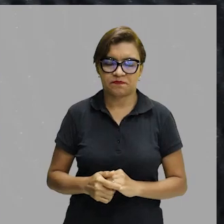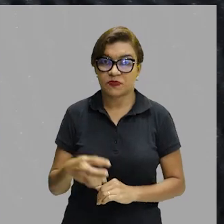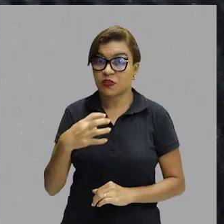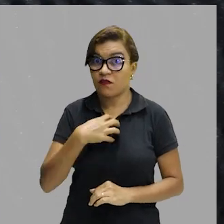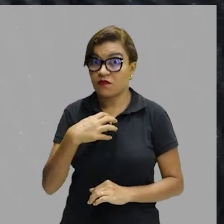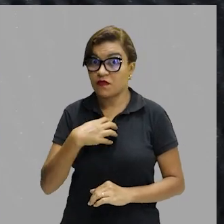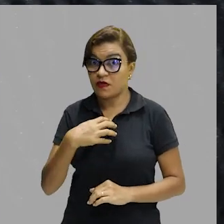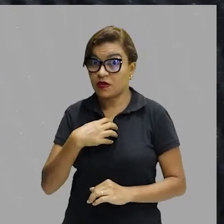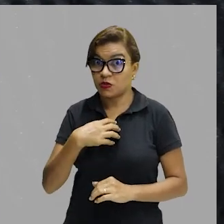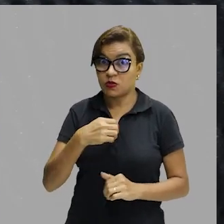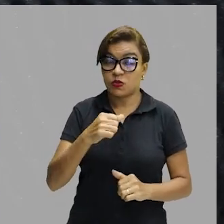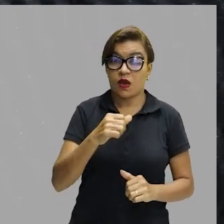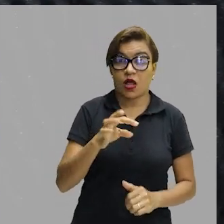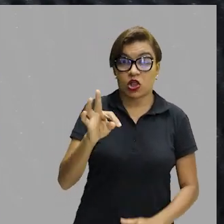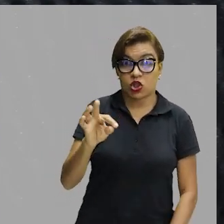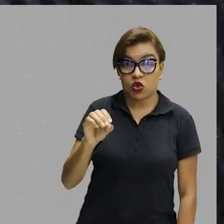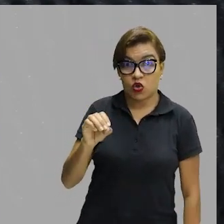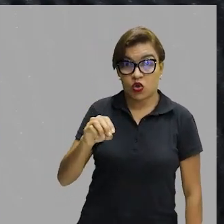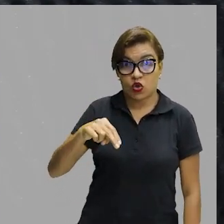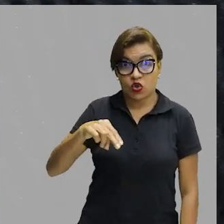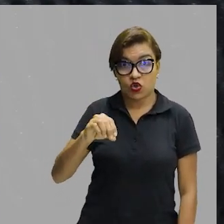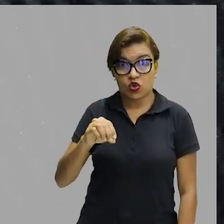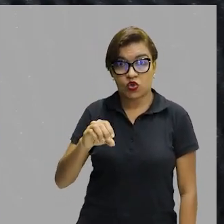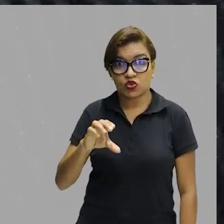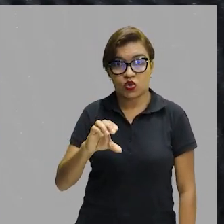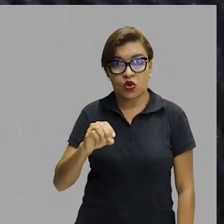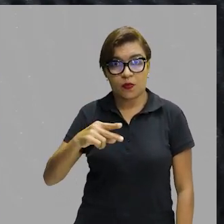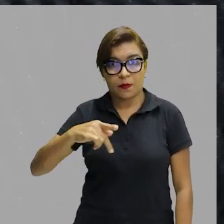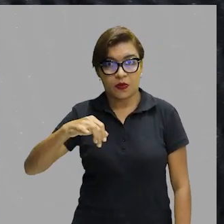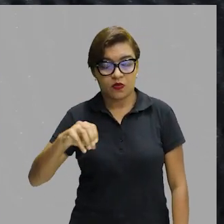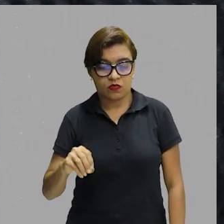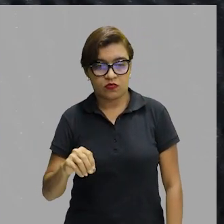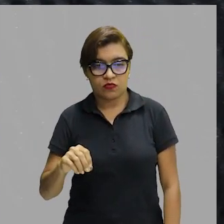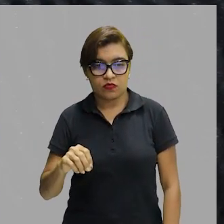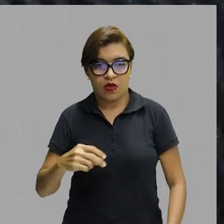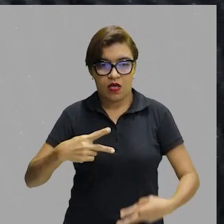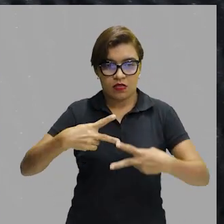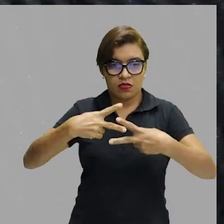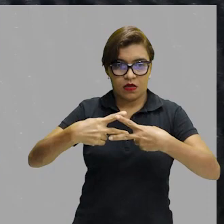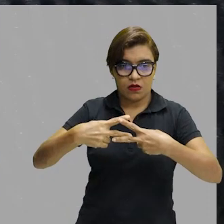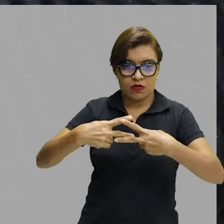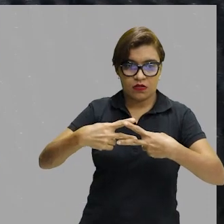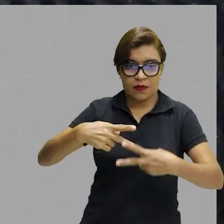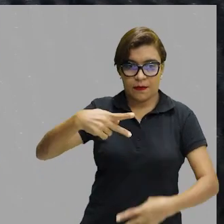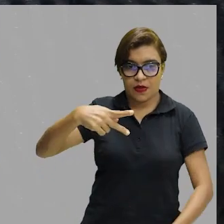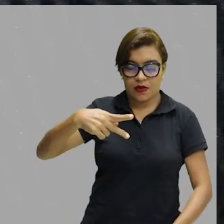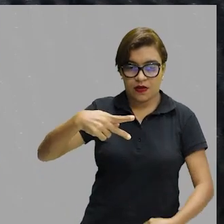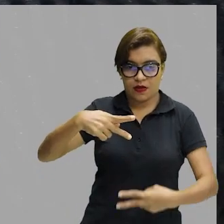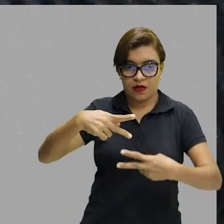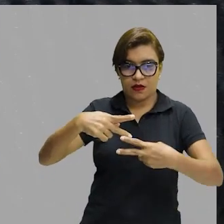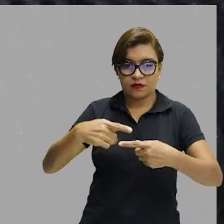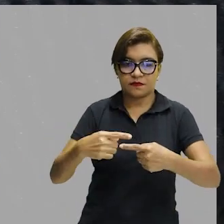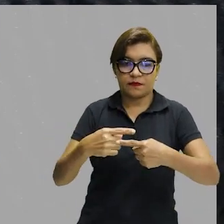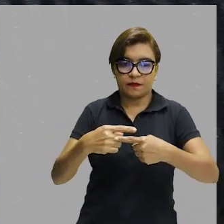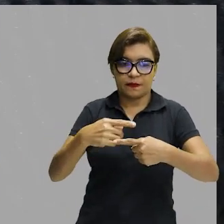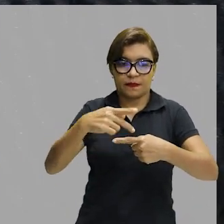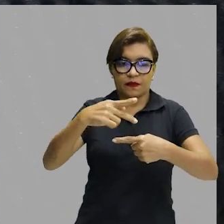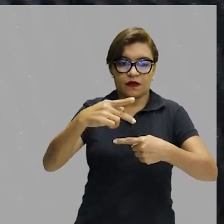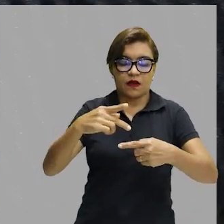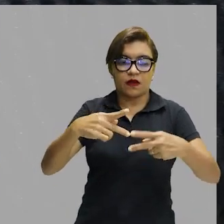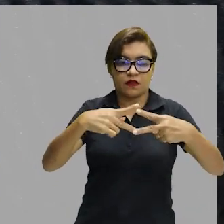efeito tonoscópico, ΔP sobre a pressão do solvente, vai ser a